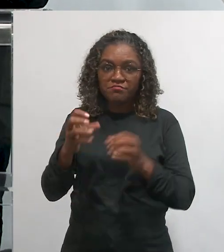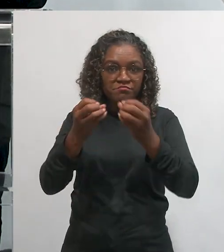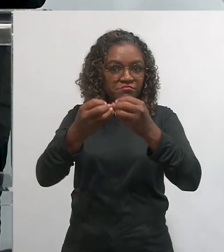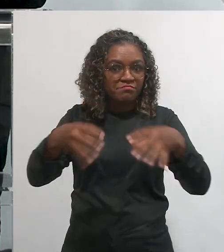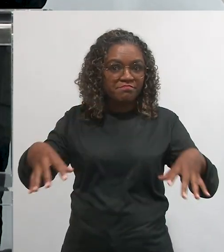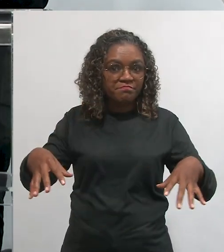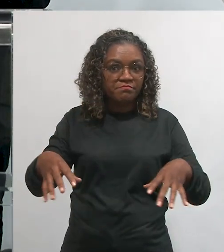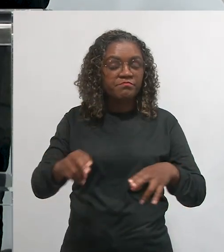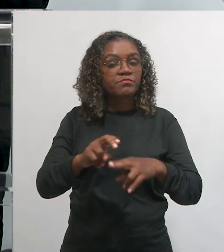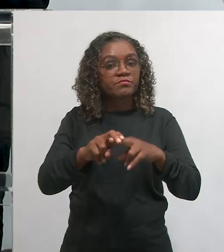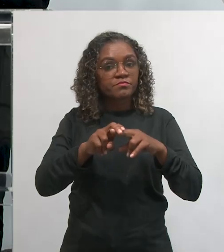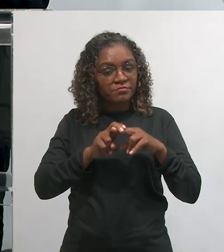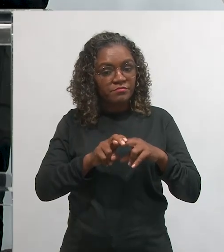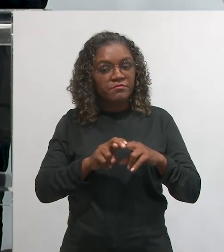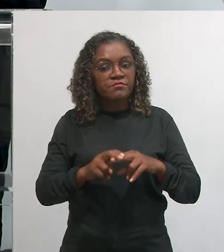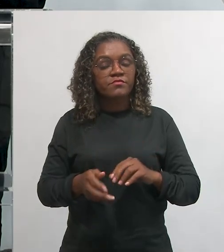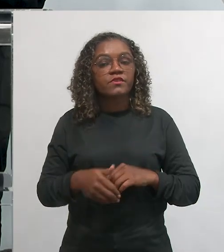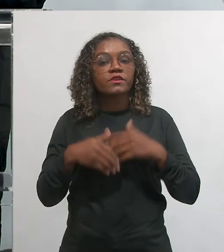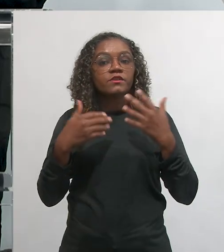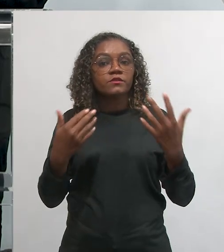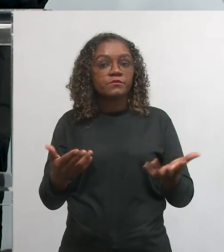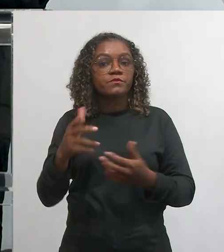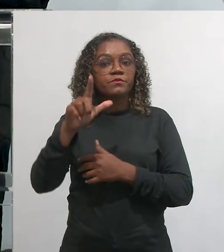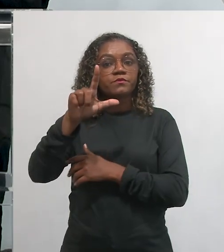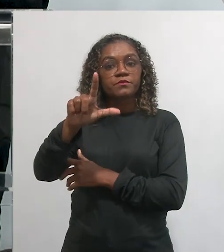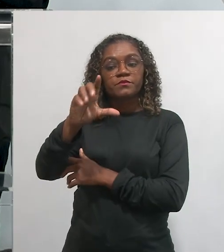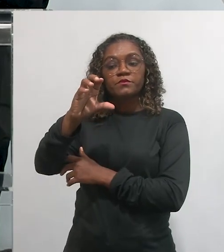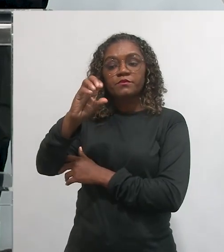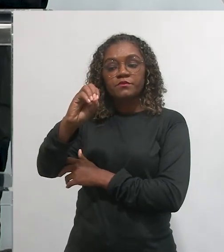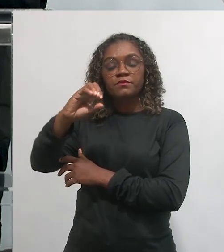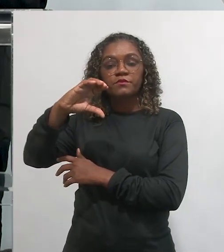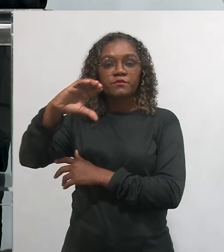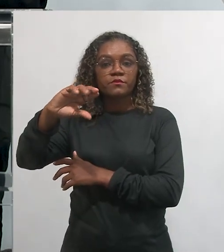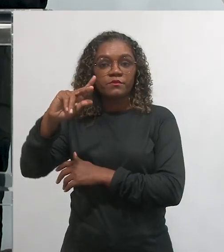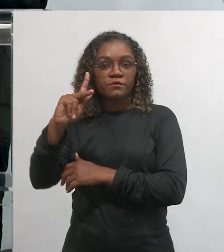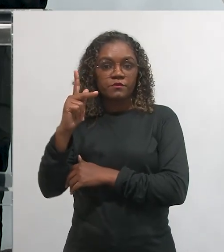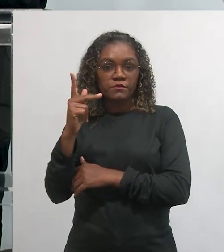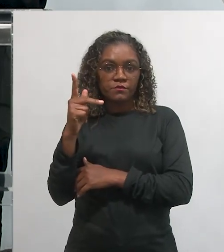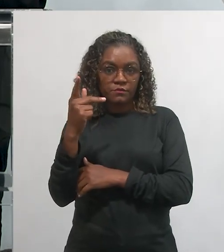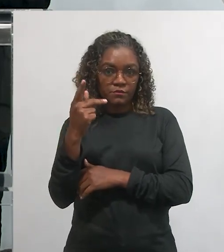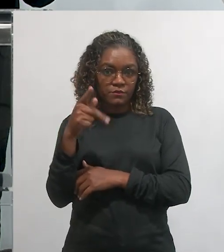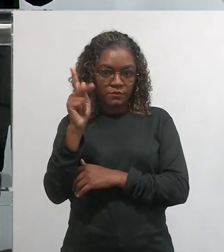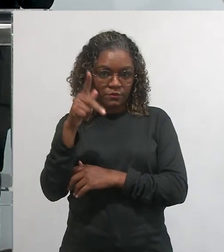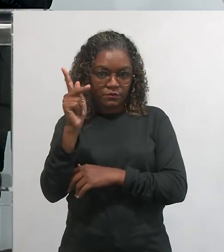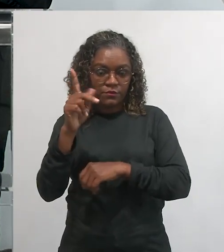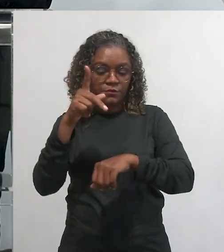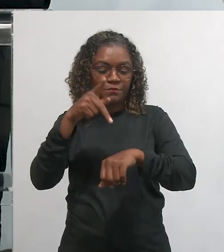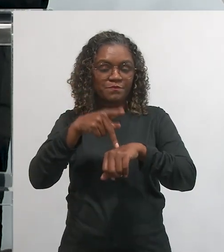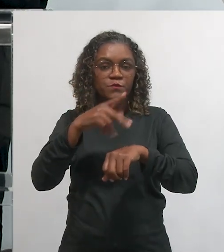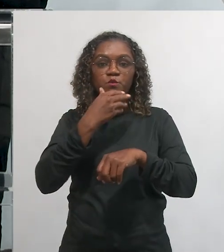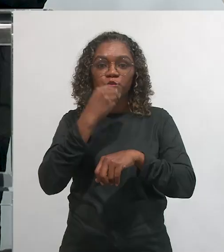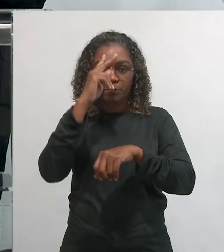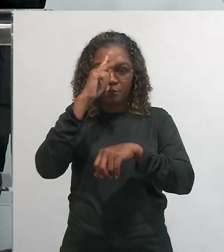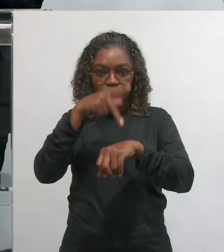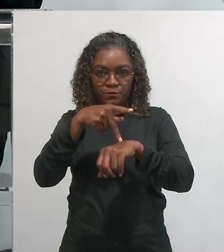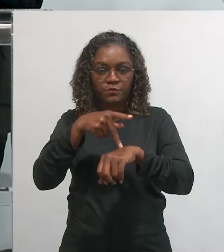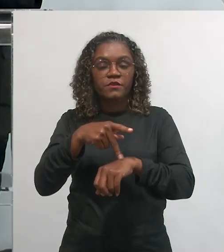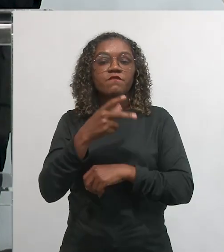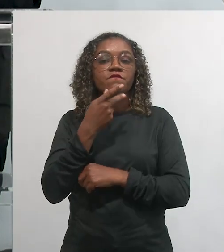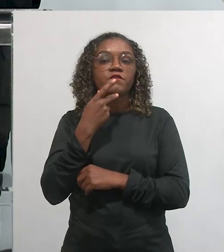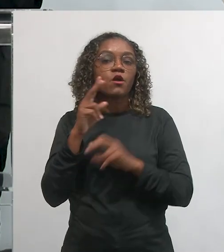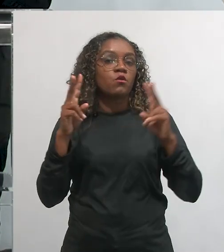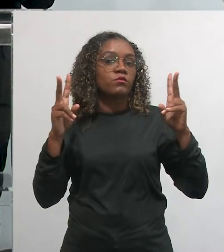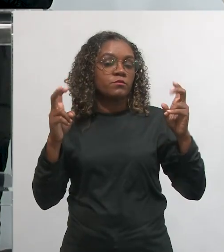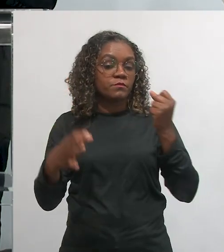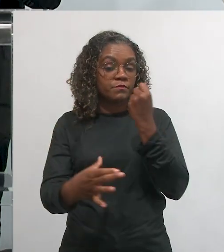que, em razão da necessidade da garantia da propriedade privada, e dentro dessa garantia